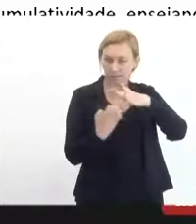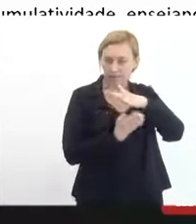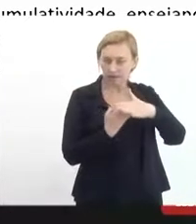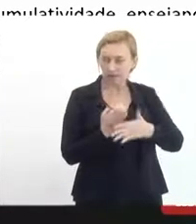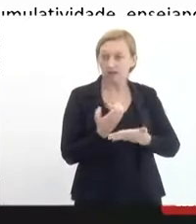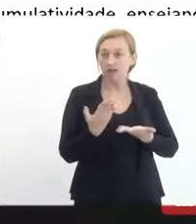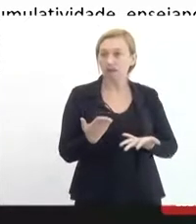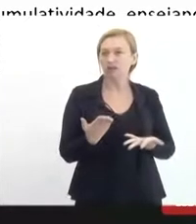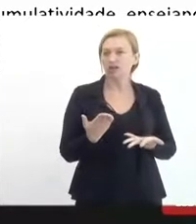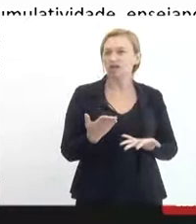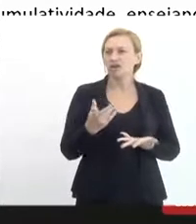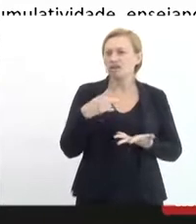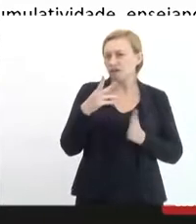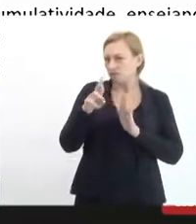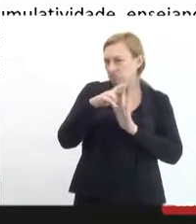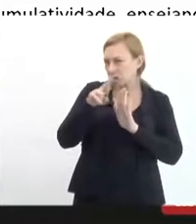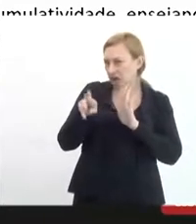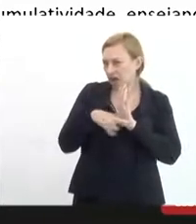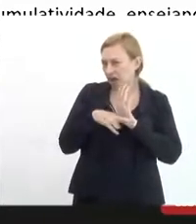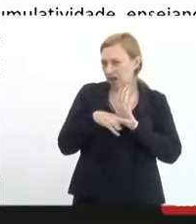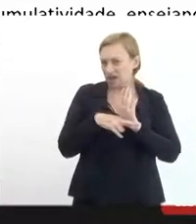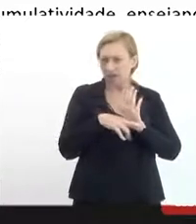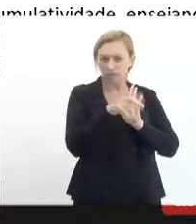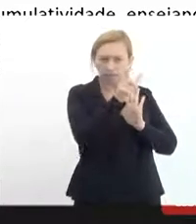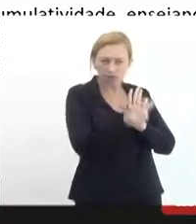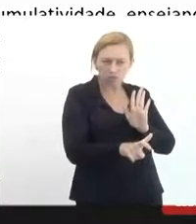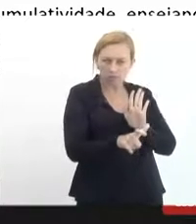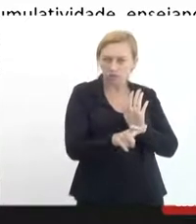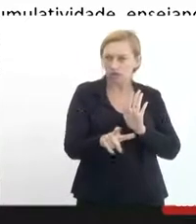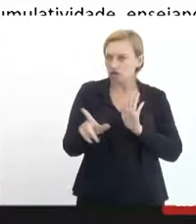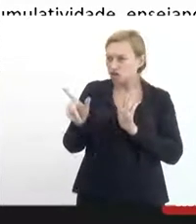contencioso, aplicando uma regra para um caso e diferente do outro.